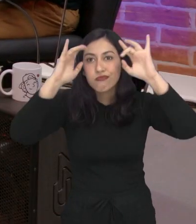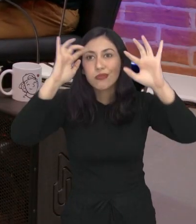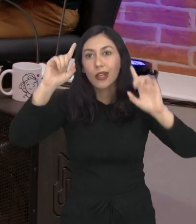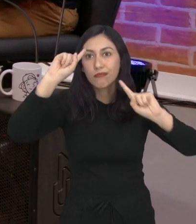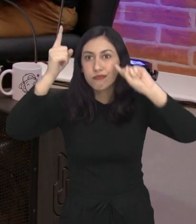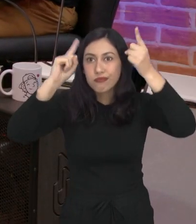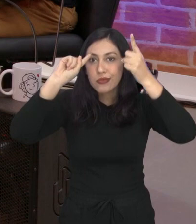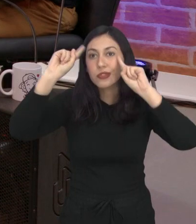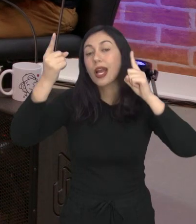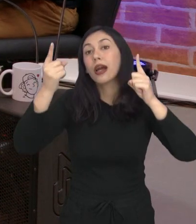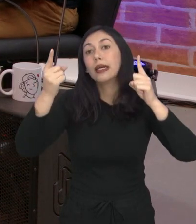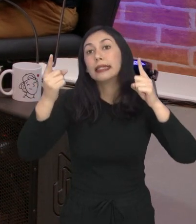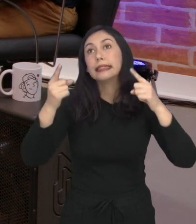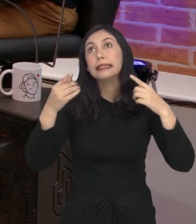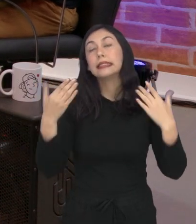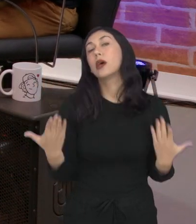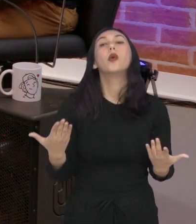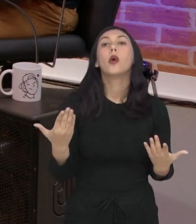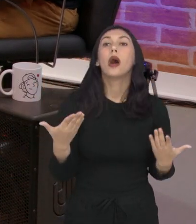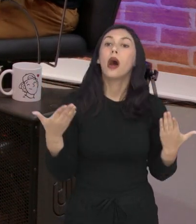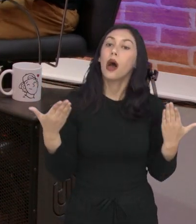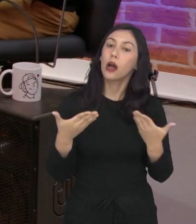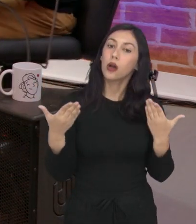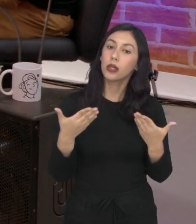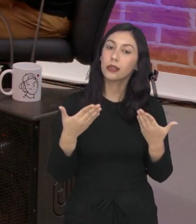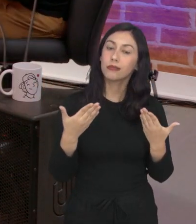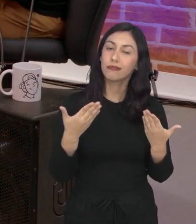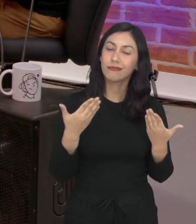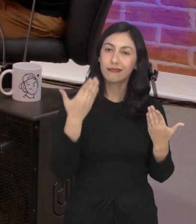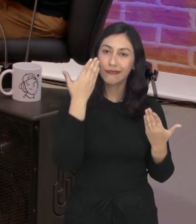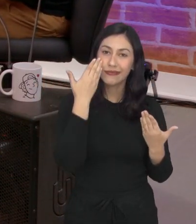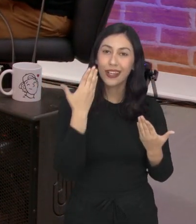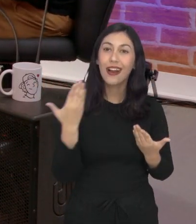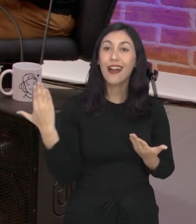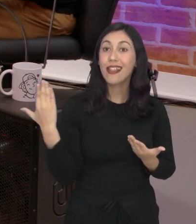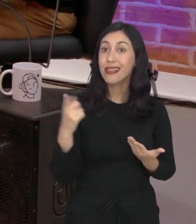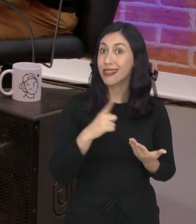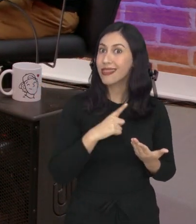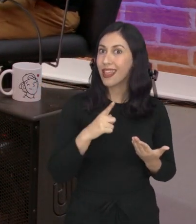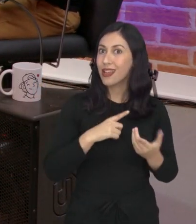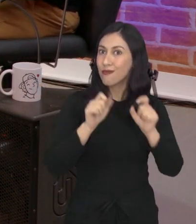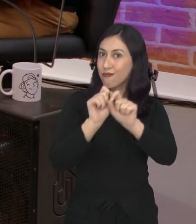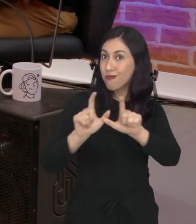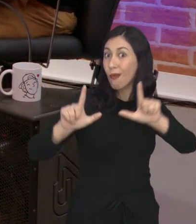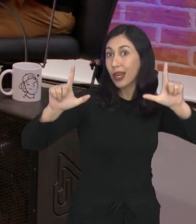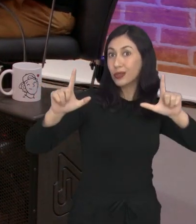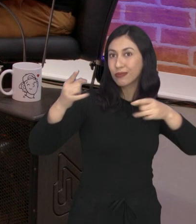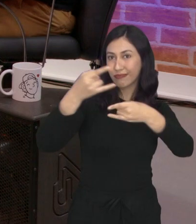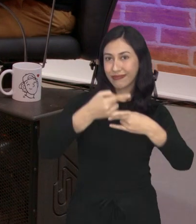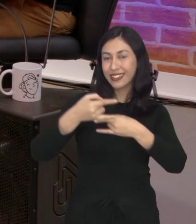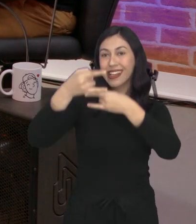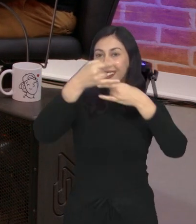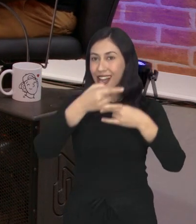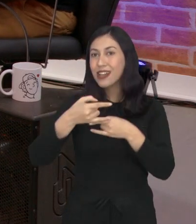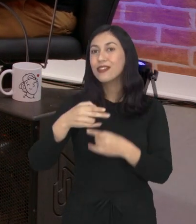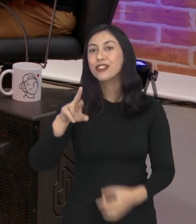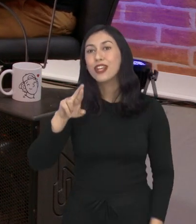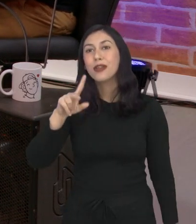trabalho quanto em outras empresas, é lá. Inclusive, se a gente virar aqui, temos uma abertura maravilhosa de uma das minhas lives de RPG,